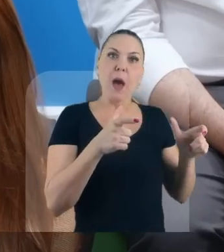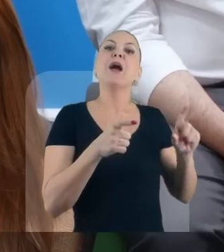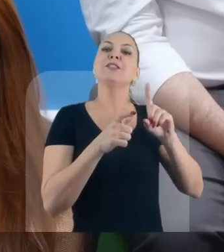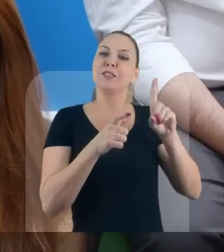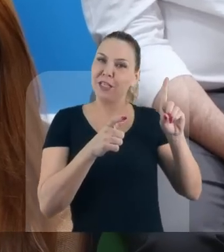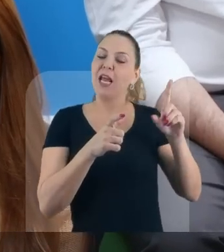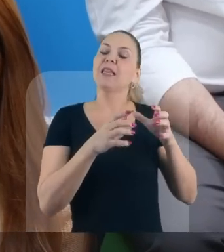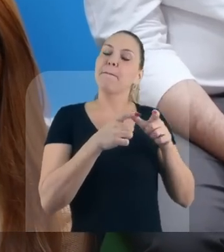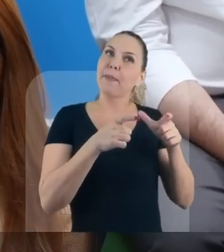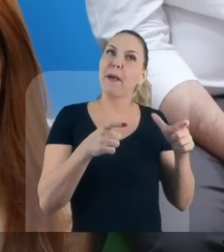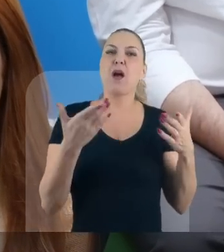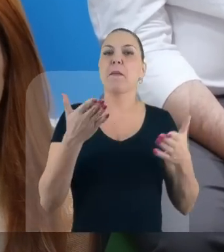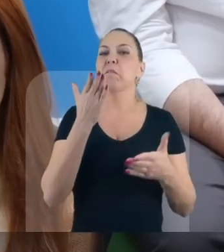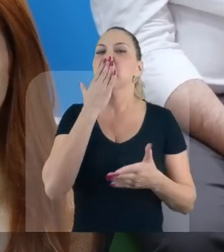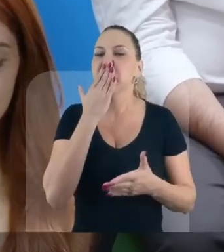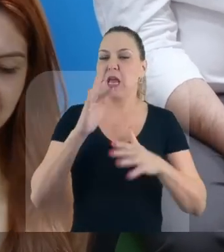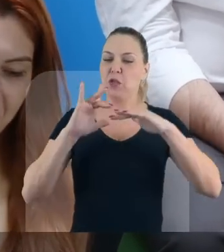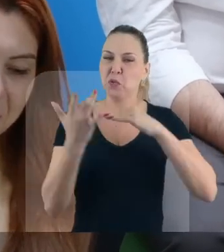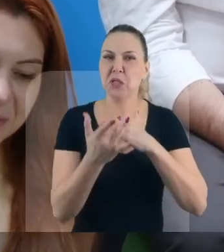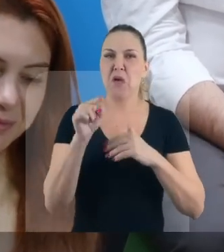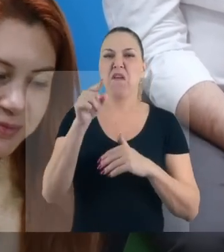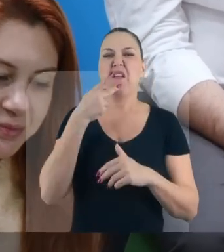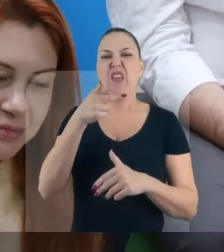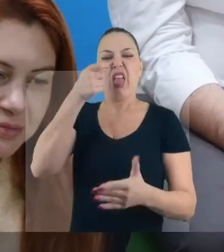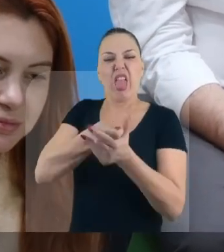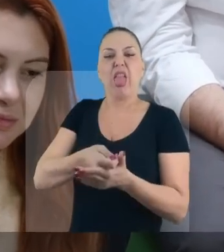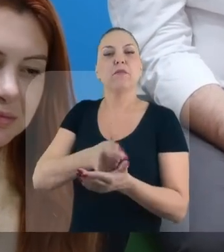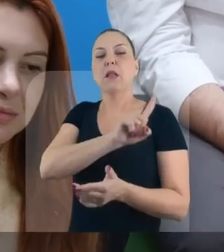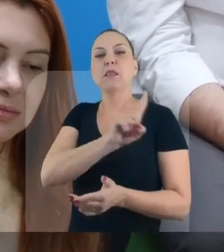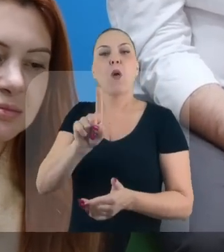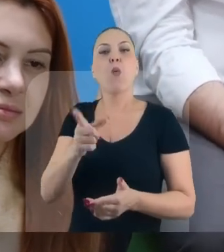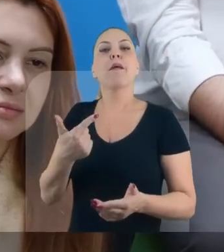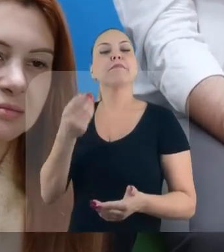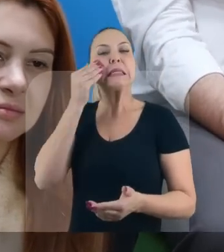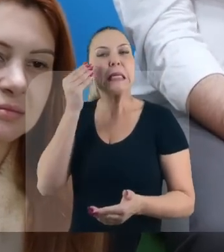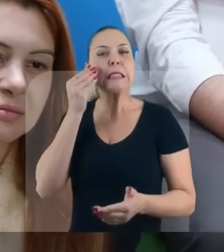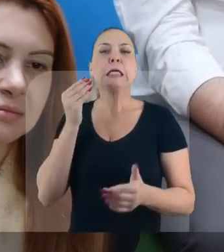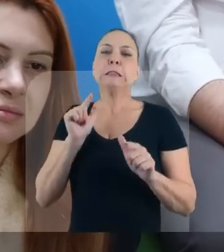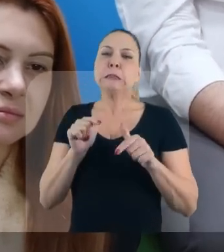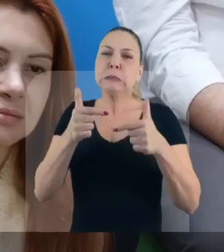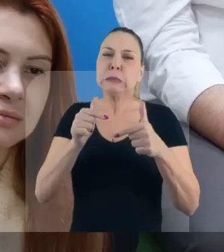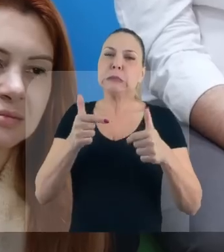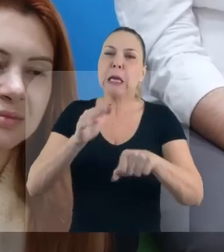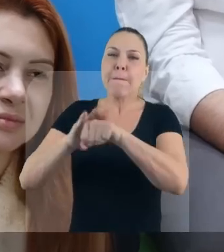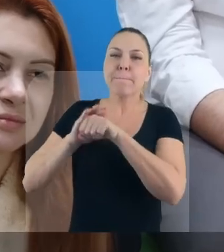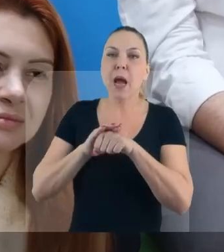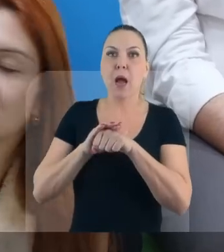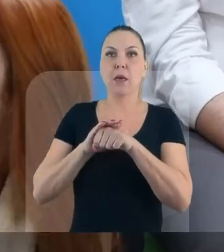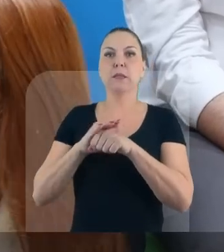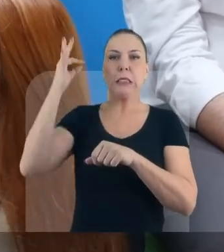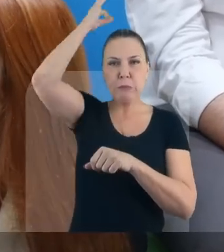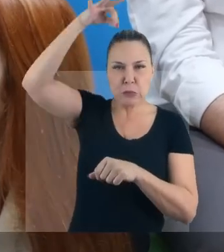isso que eles querem calar a boca da gente na rede social, ele quer taxar você de várias coisas que você não é. E é por isso que a gente tem que estar intensificando cada vez mais, né? No Espírito